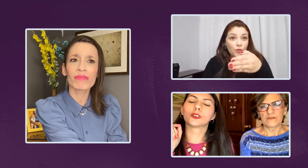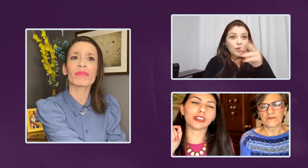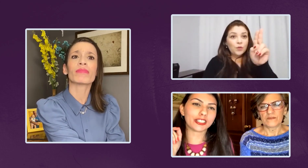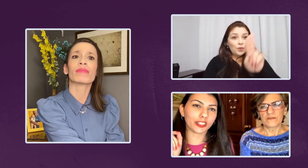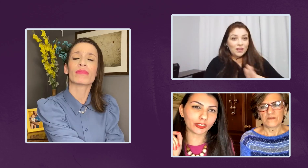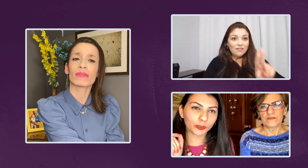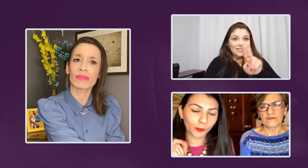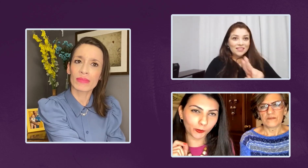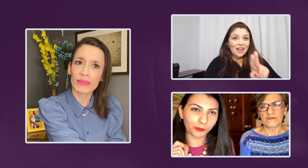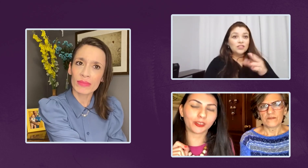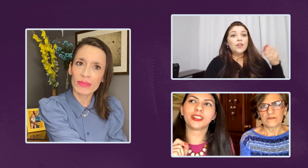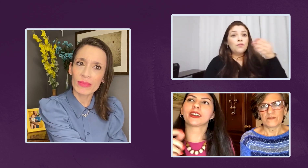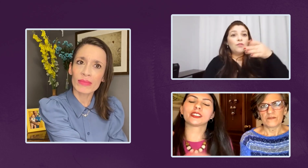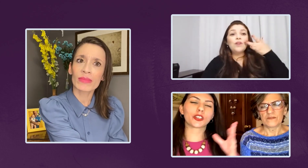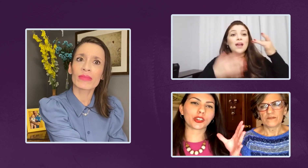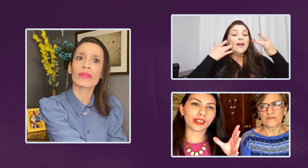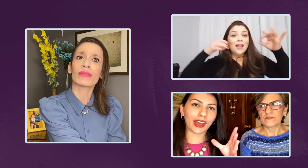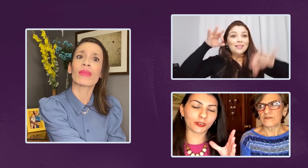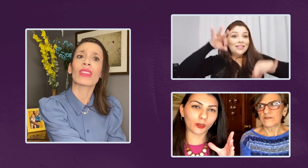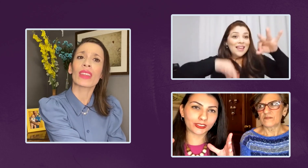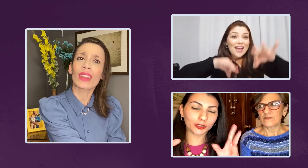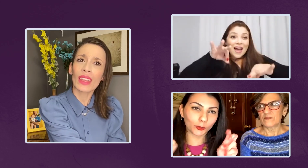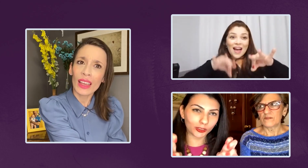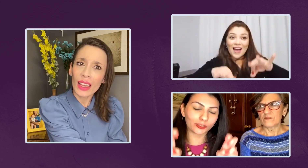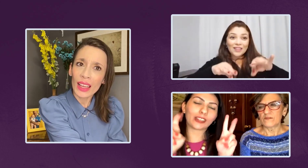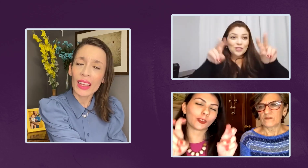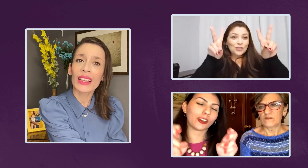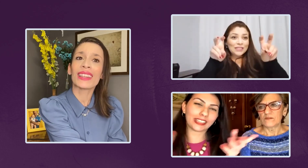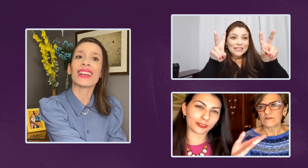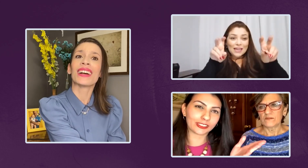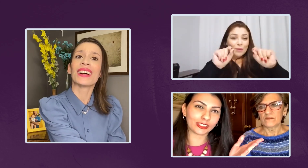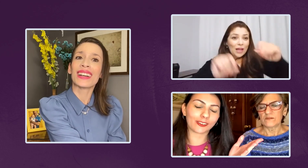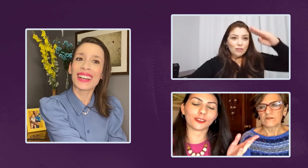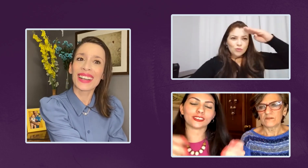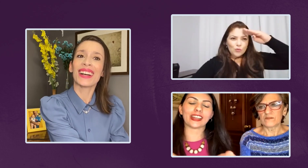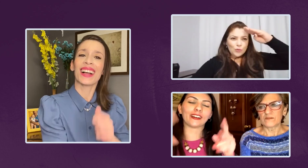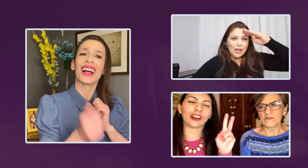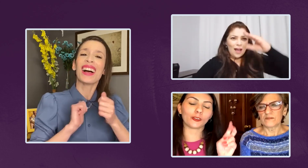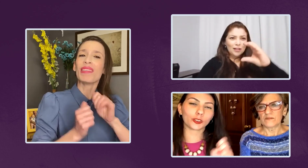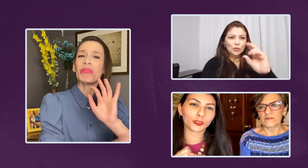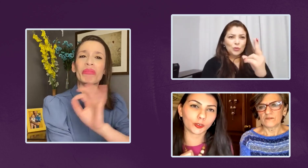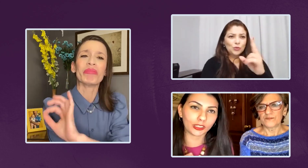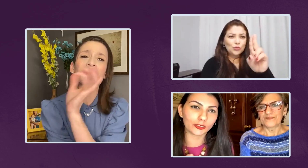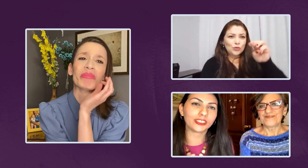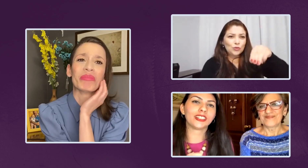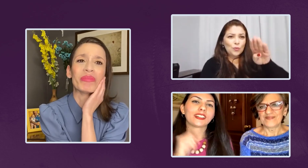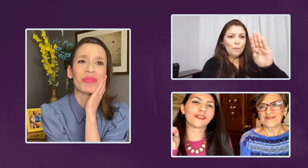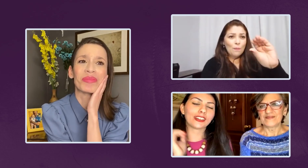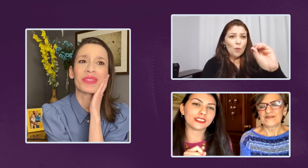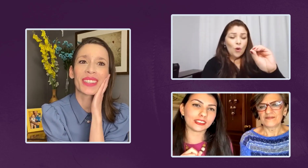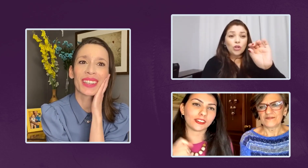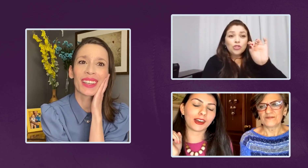do Soldazinho de Chumbo, que só tinha atores surdos. Atores, eram os alunos, né? Alunos surdos